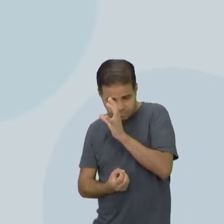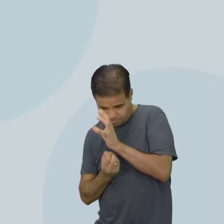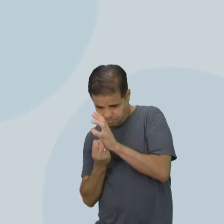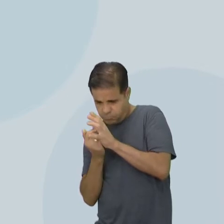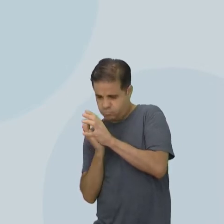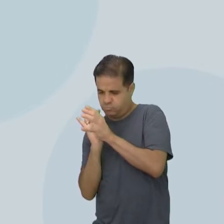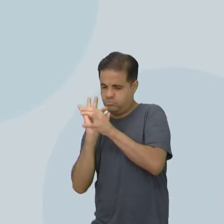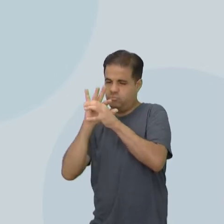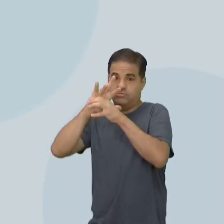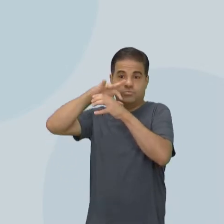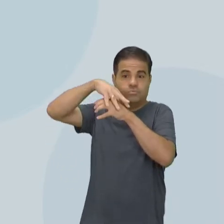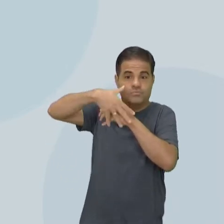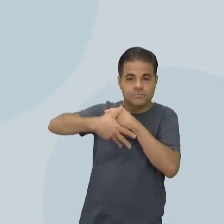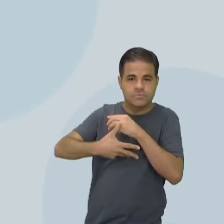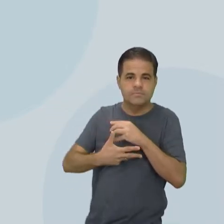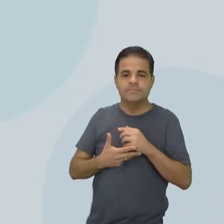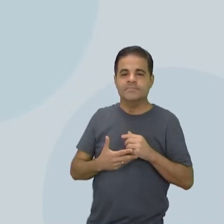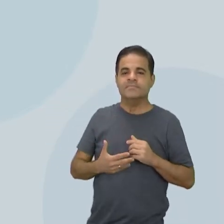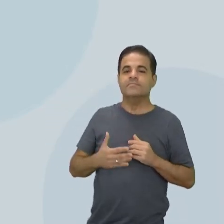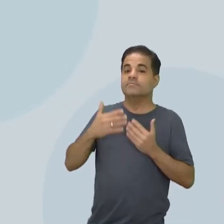Olha isso aqui, querido.